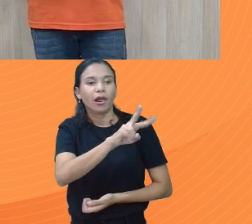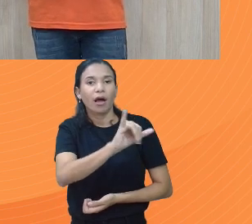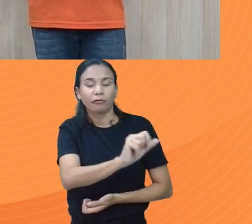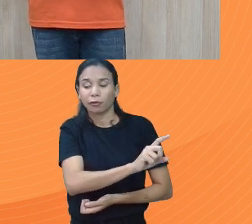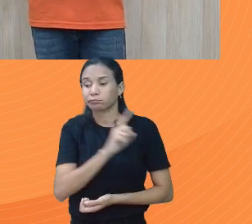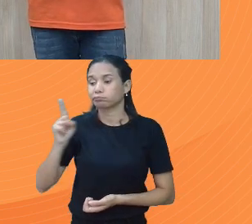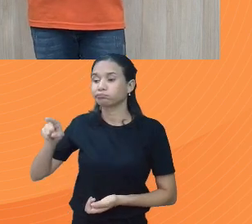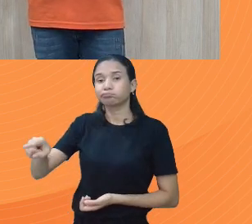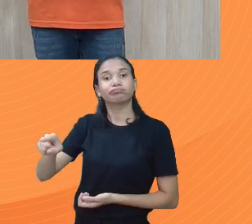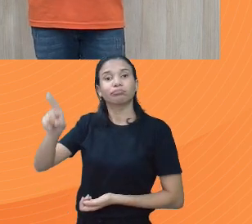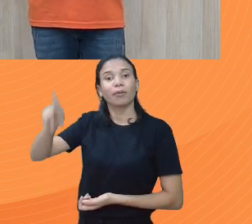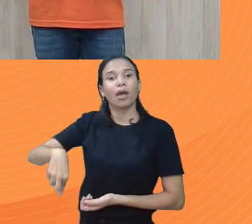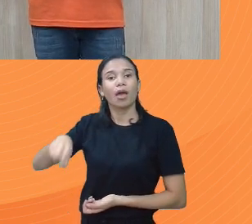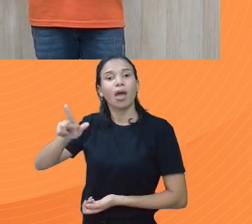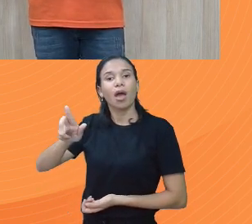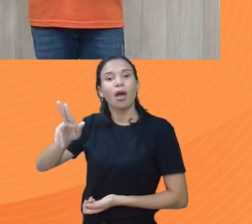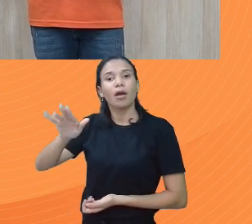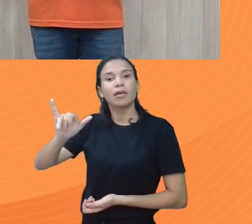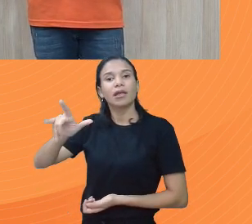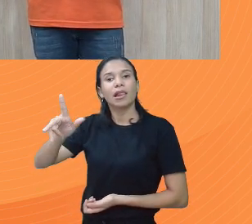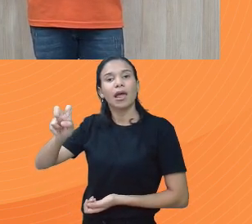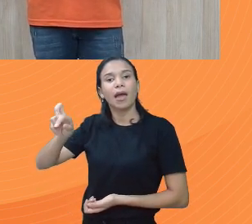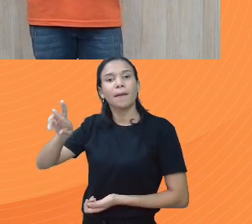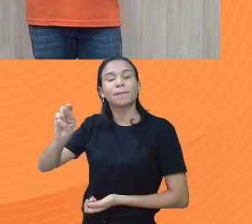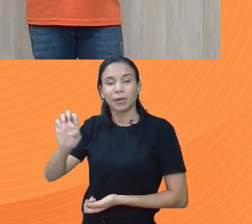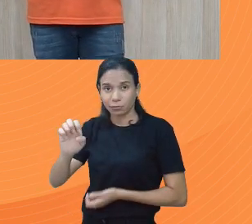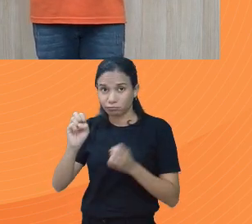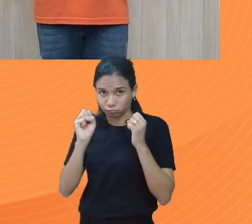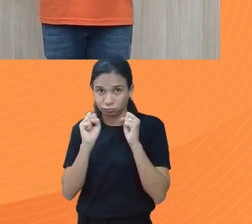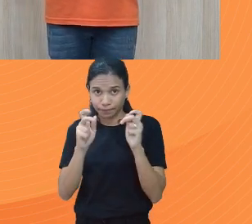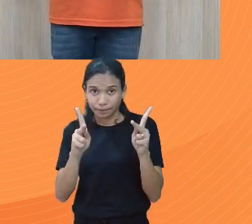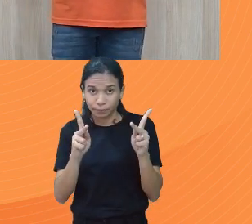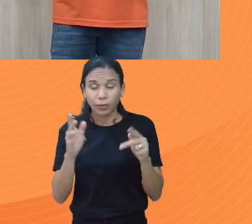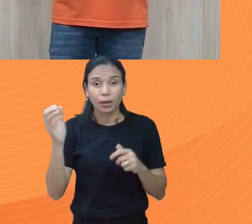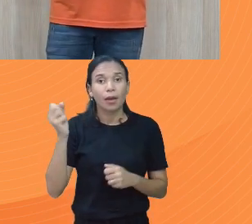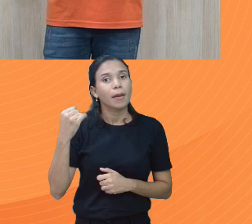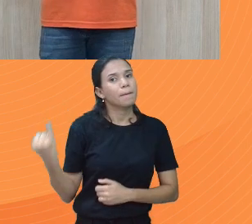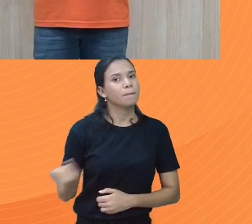é Guilherme. Tranquilo? É importante nessa